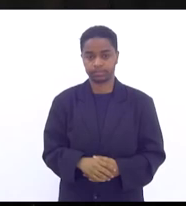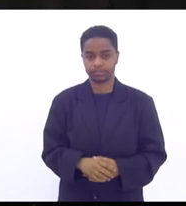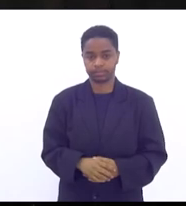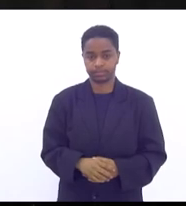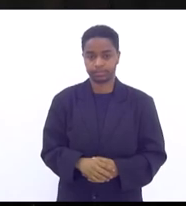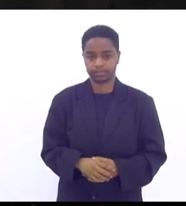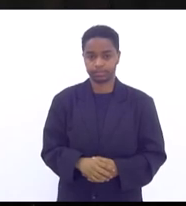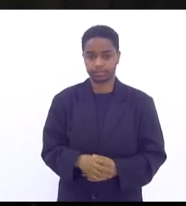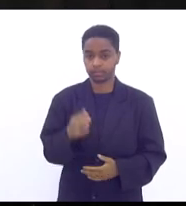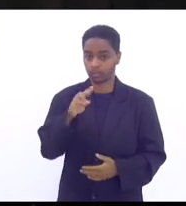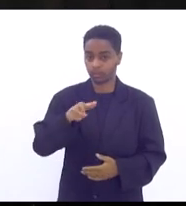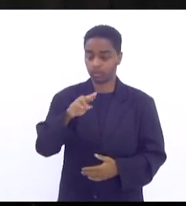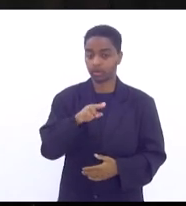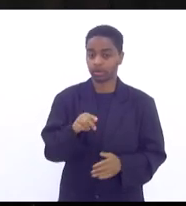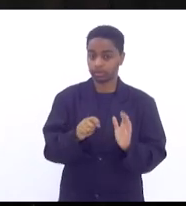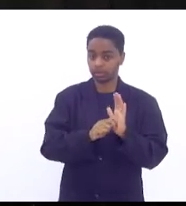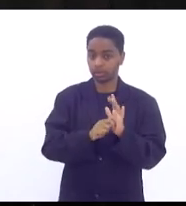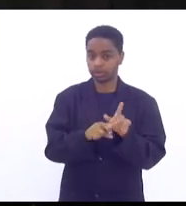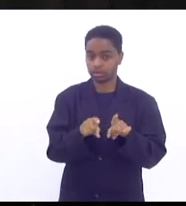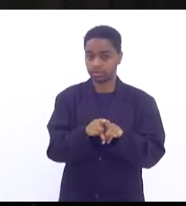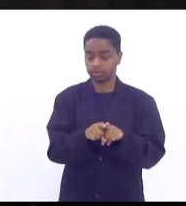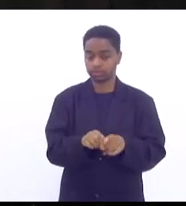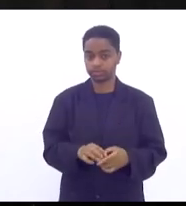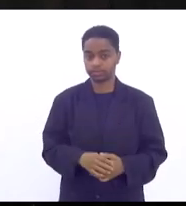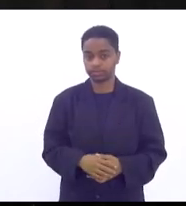que ingeria crack.